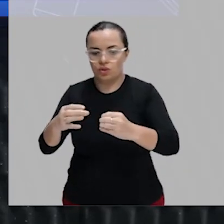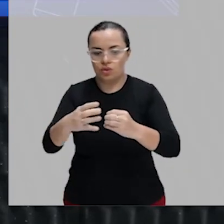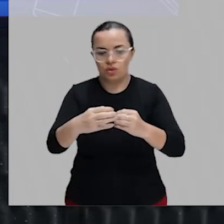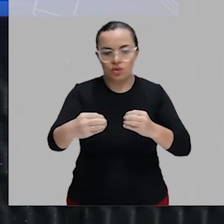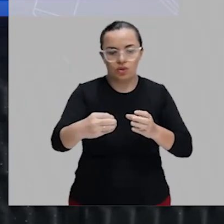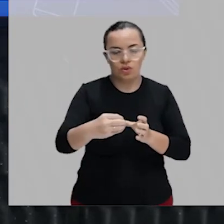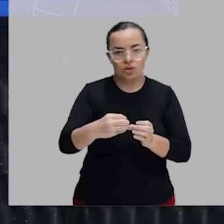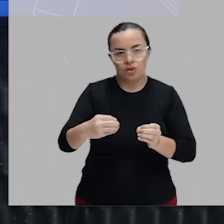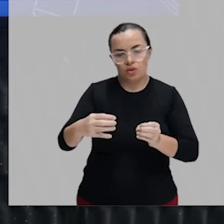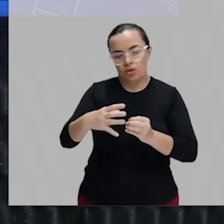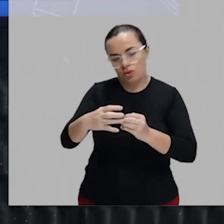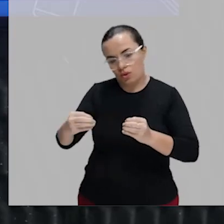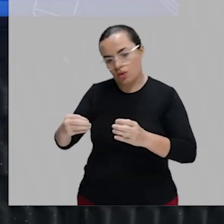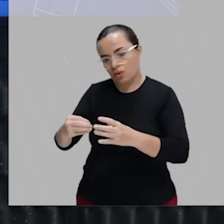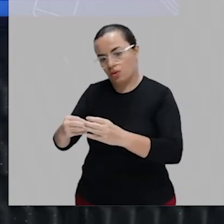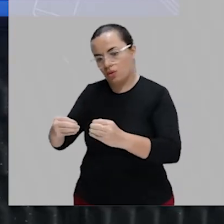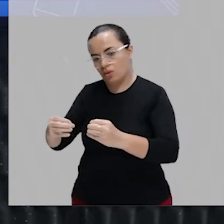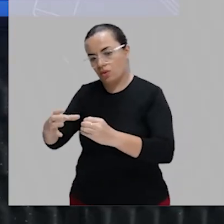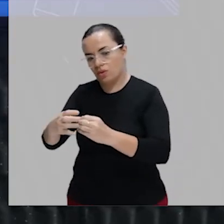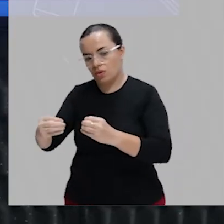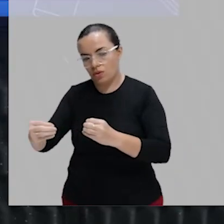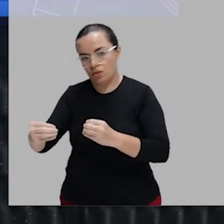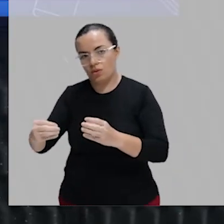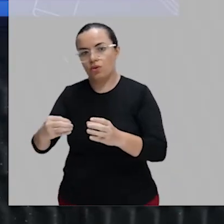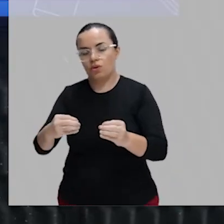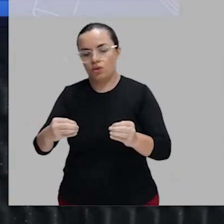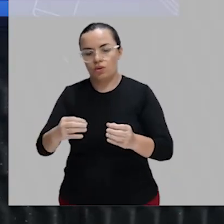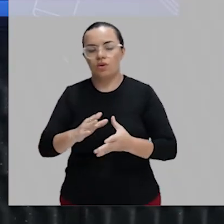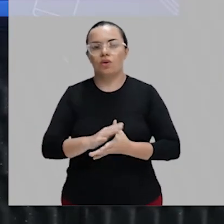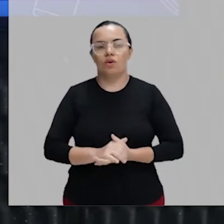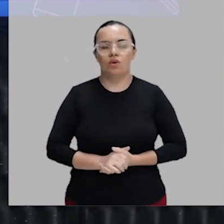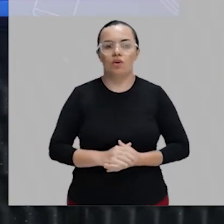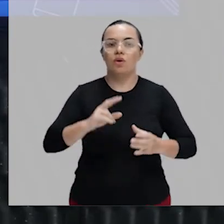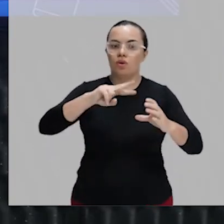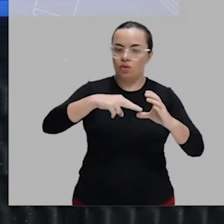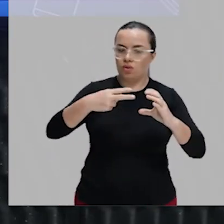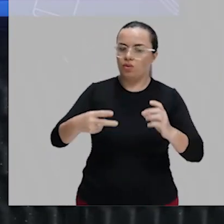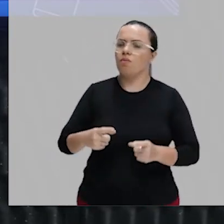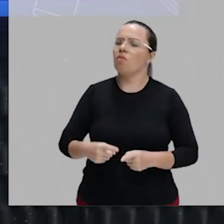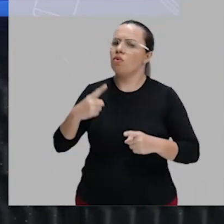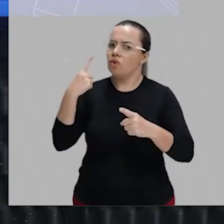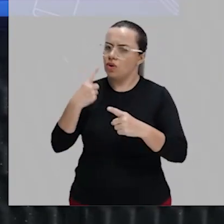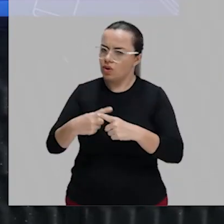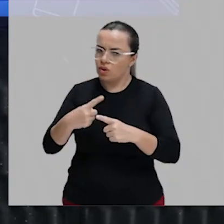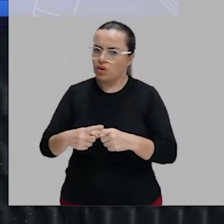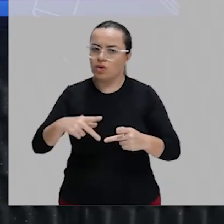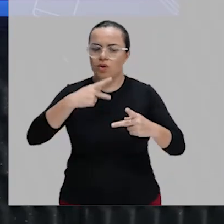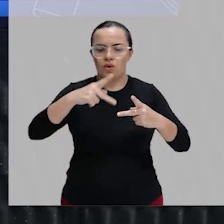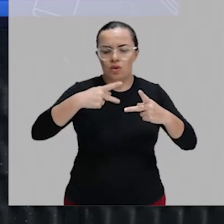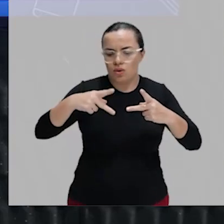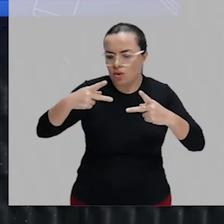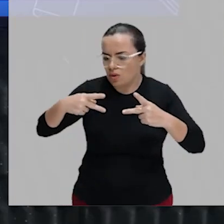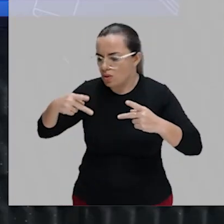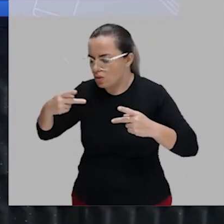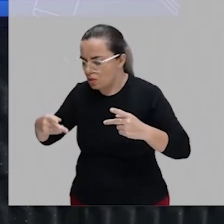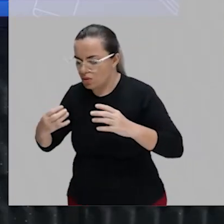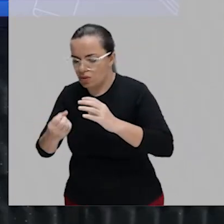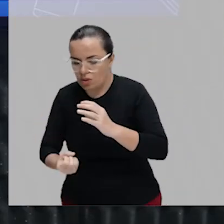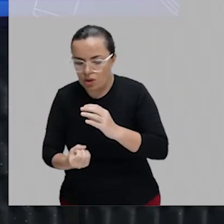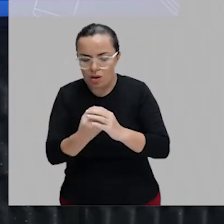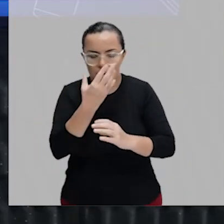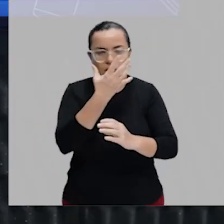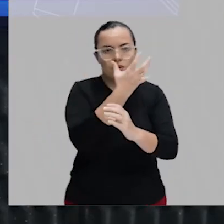os cromossomos eles migram de uma célula para outra por causa das proteínas que são formadas